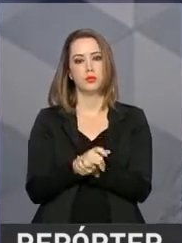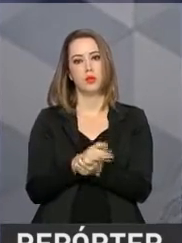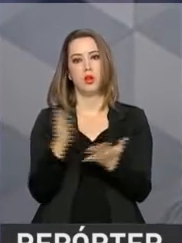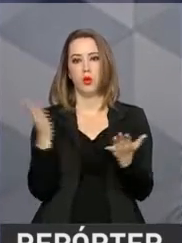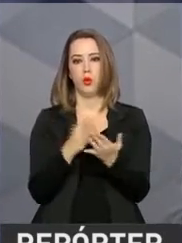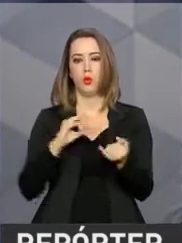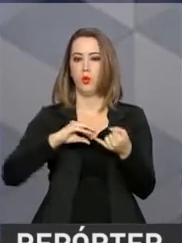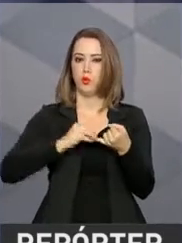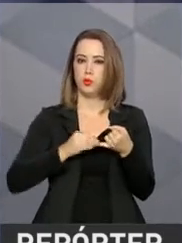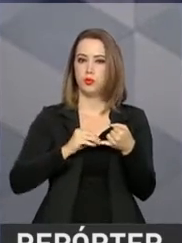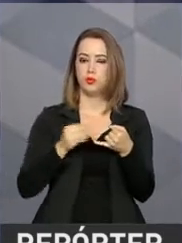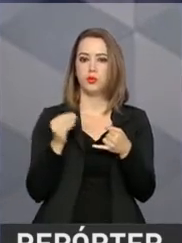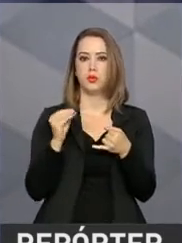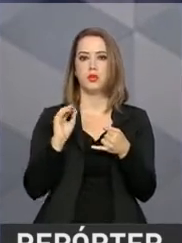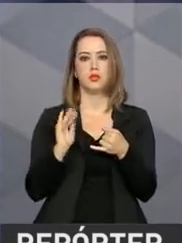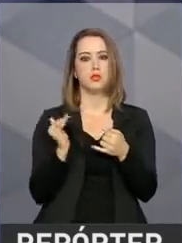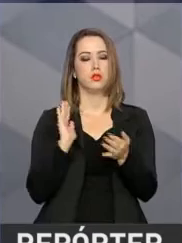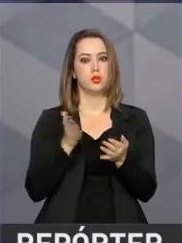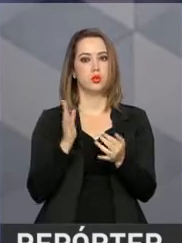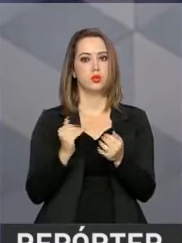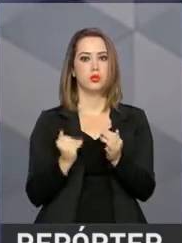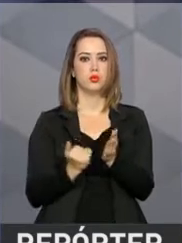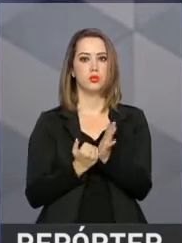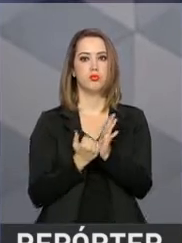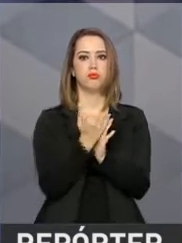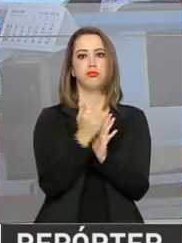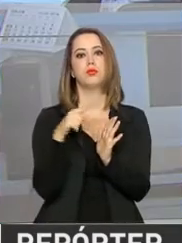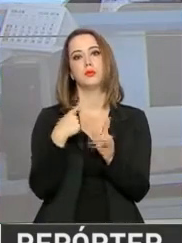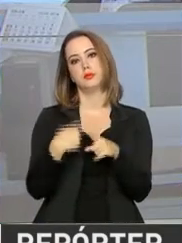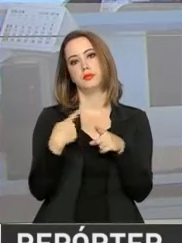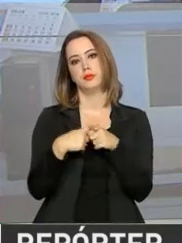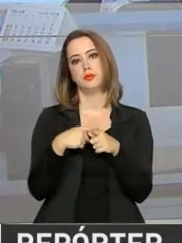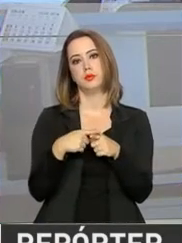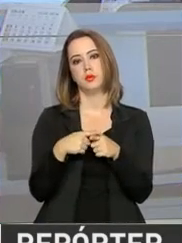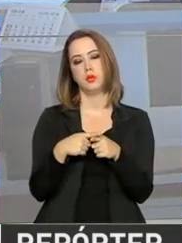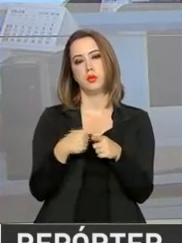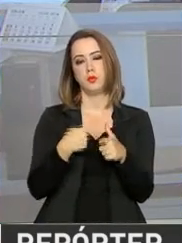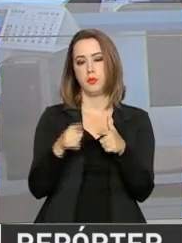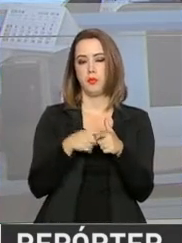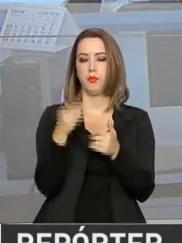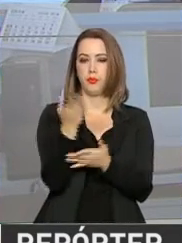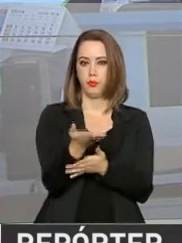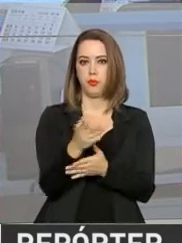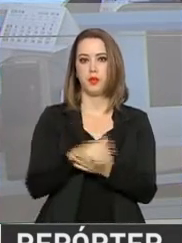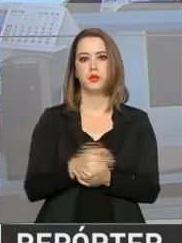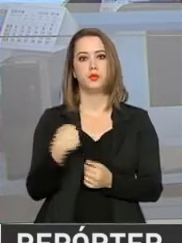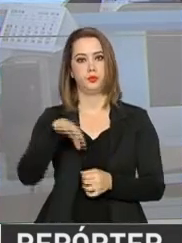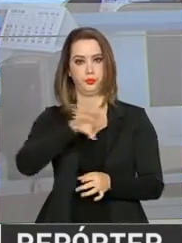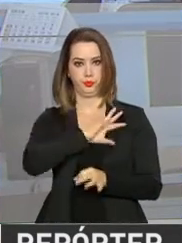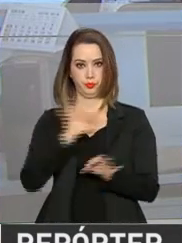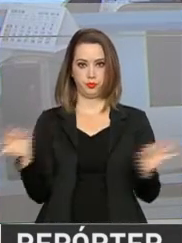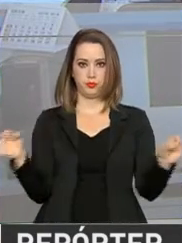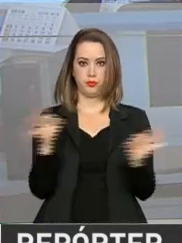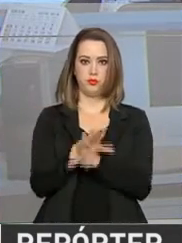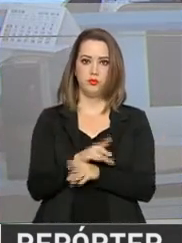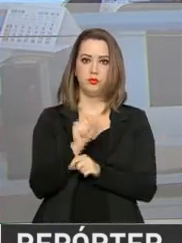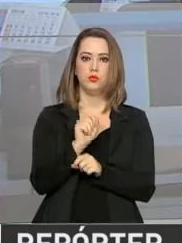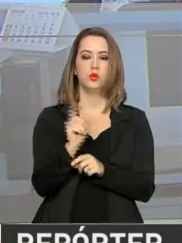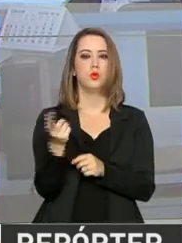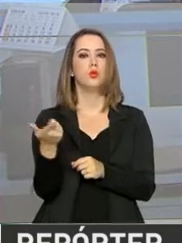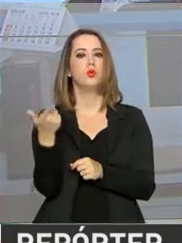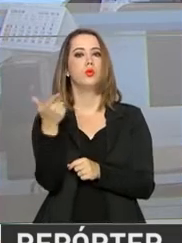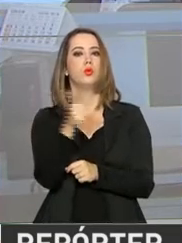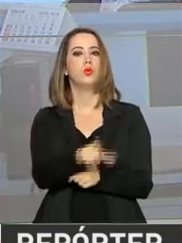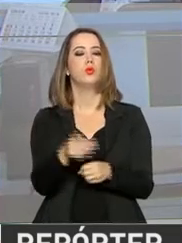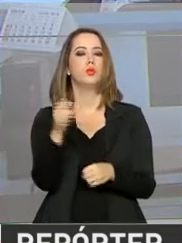já está e quando é bastante em função de problemas como isso ea gente fica por aqui voltamos a qualquer momento com outras